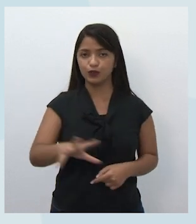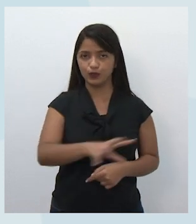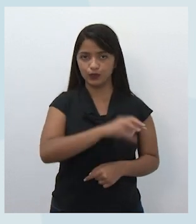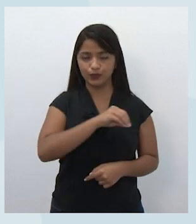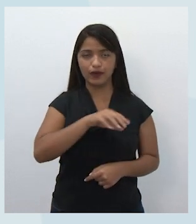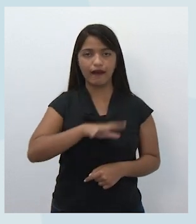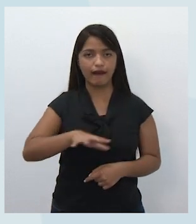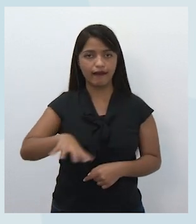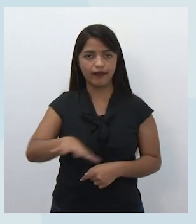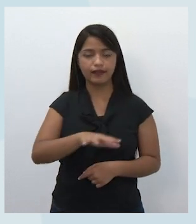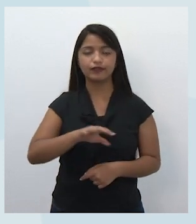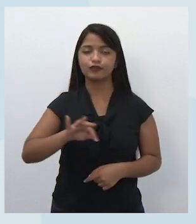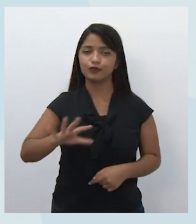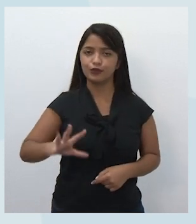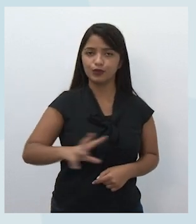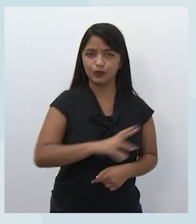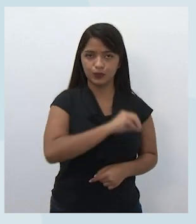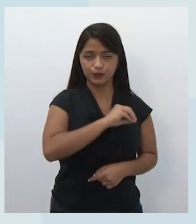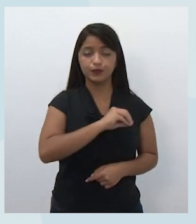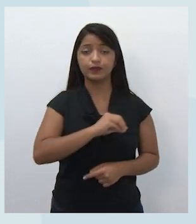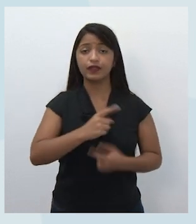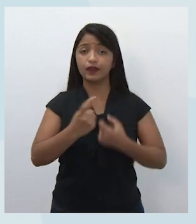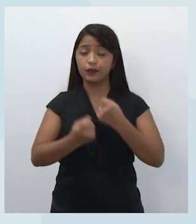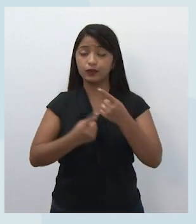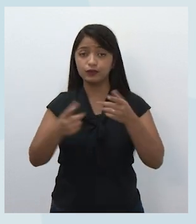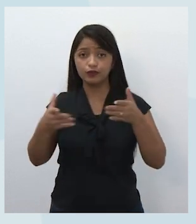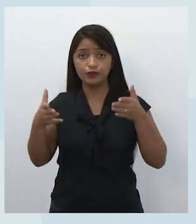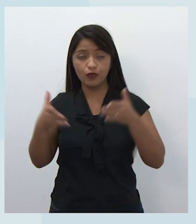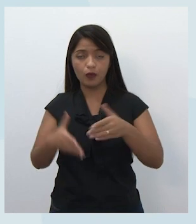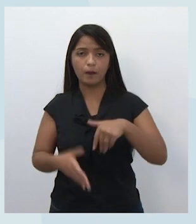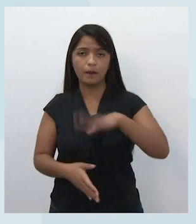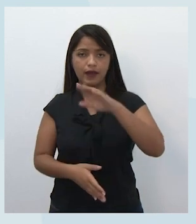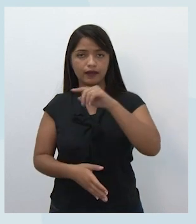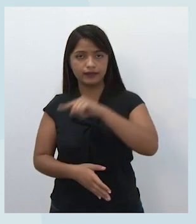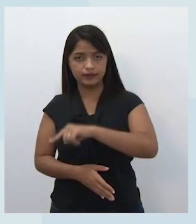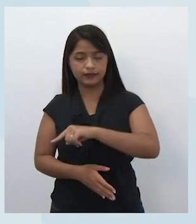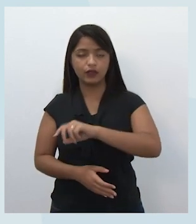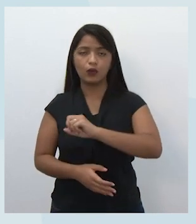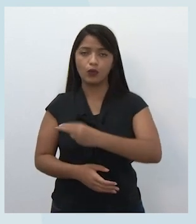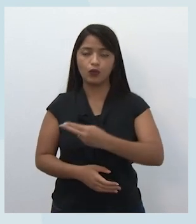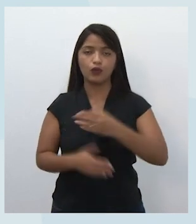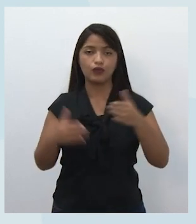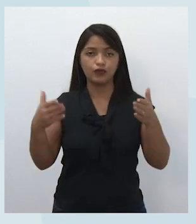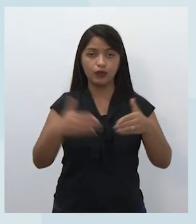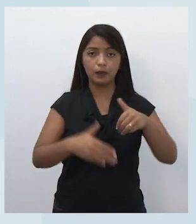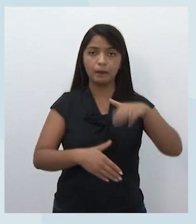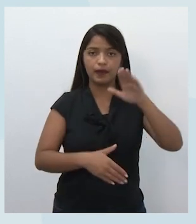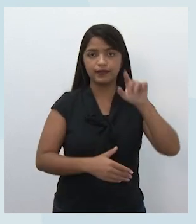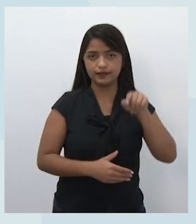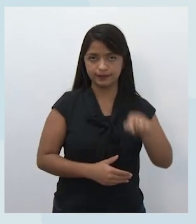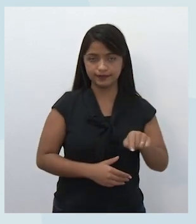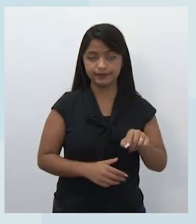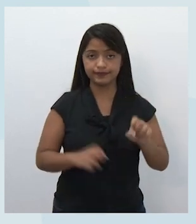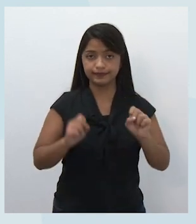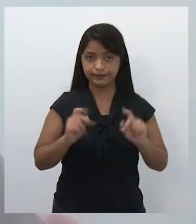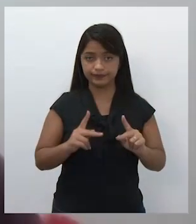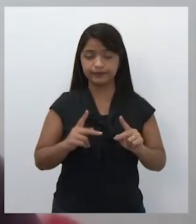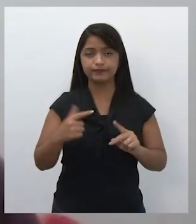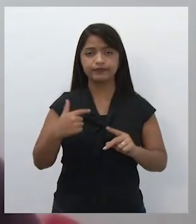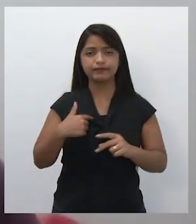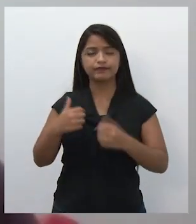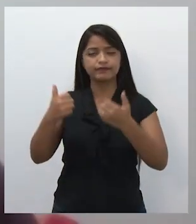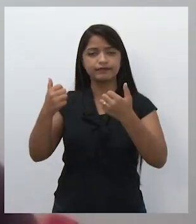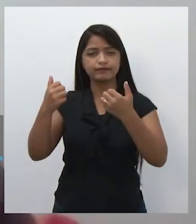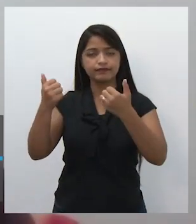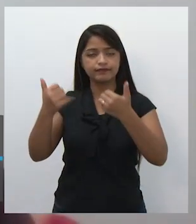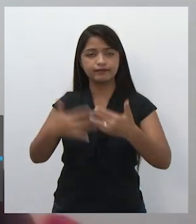habilidades têm mais ênfase num campo ou outro, né? Eu estou passando rapidamente com vocês por esses campos, porque esse material já foi para consulta pública, ele está